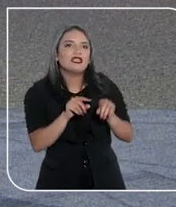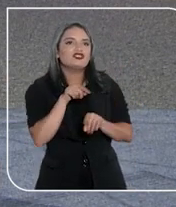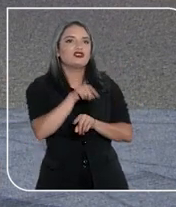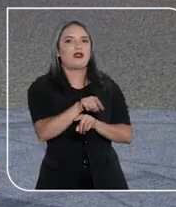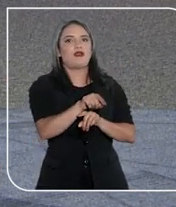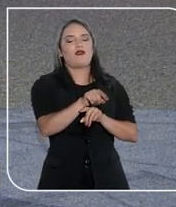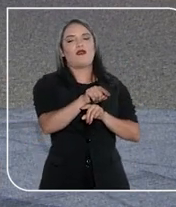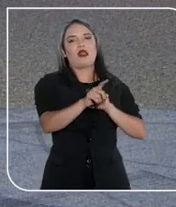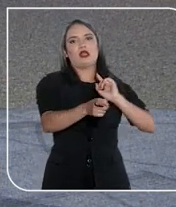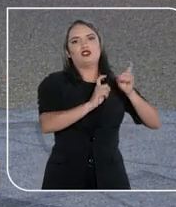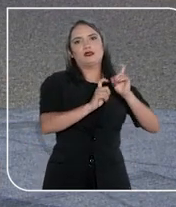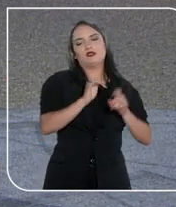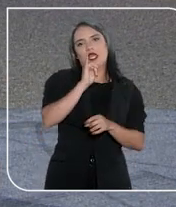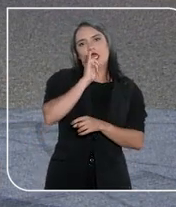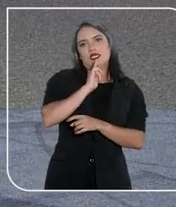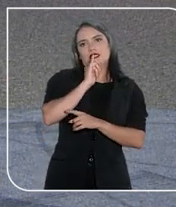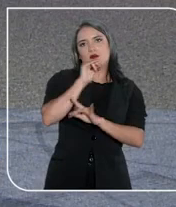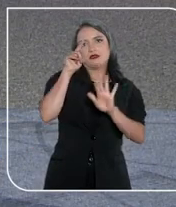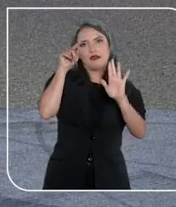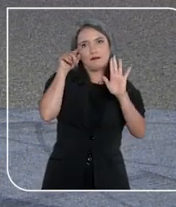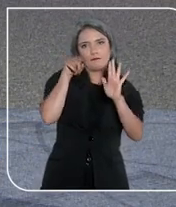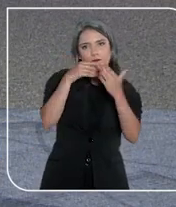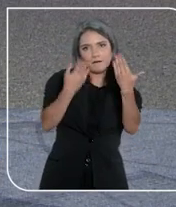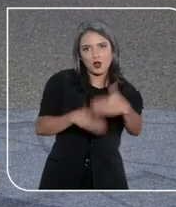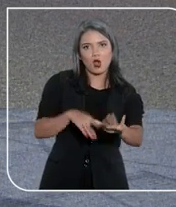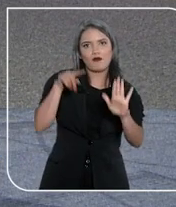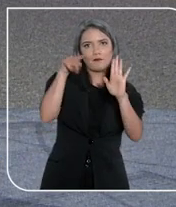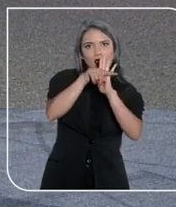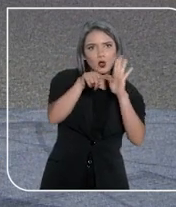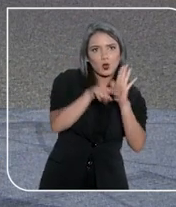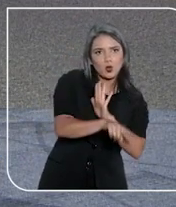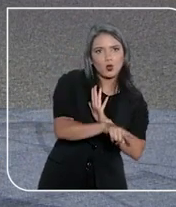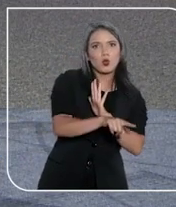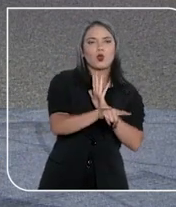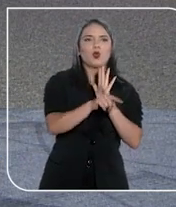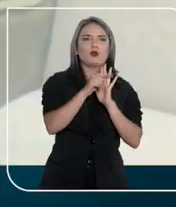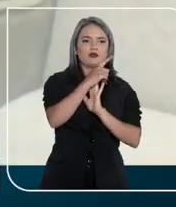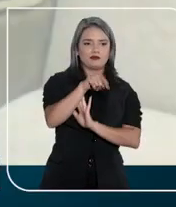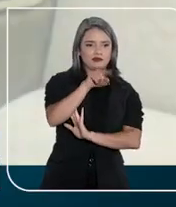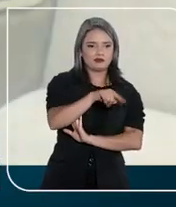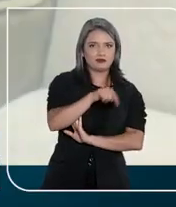em questões objetivas, enfim, questões dissertativas. Isso é possível?